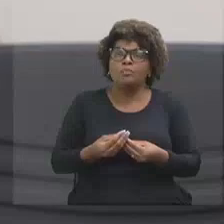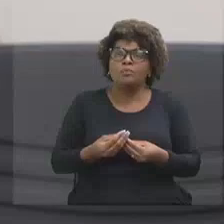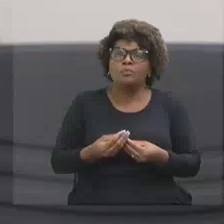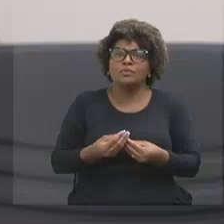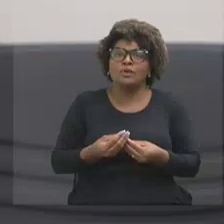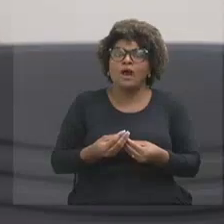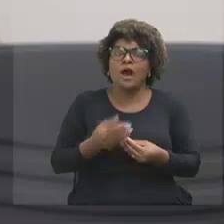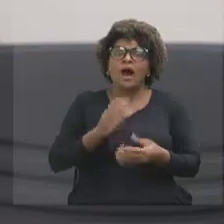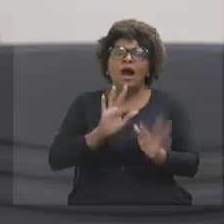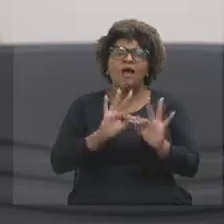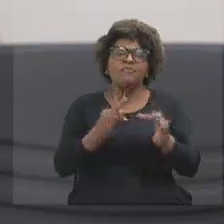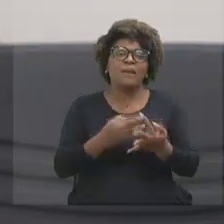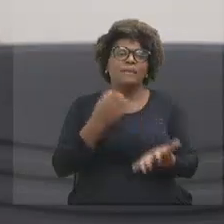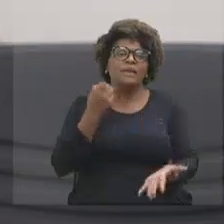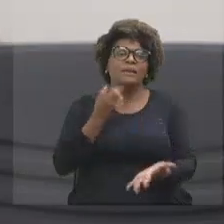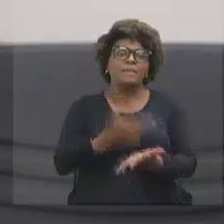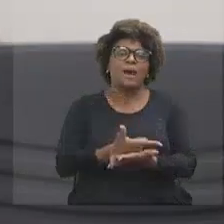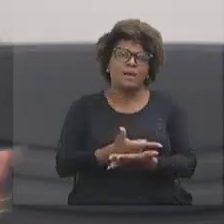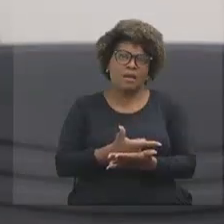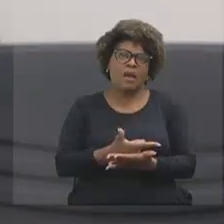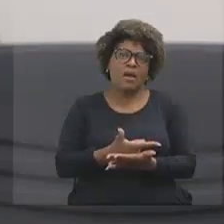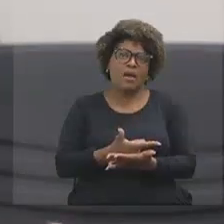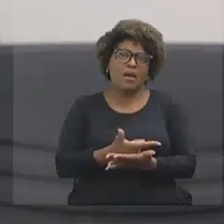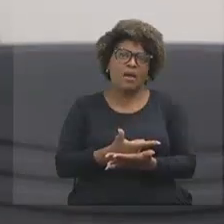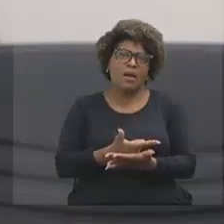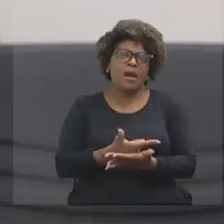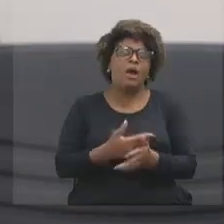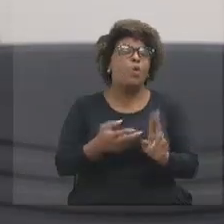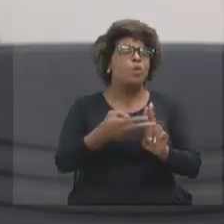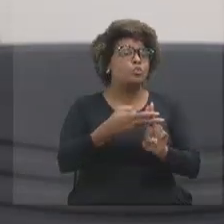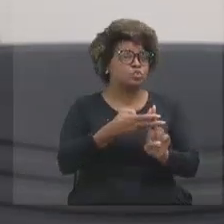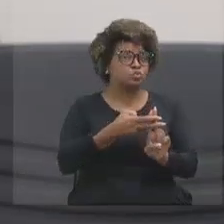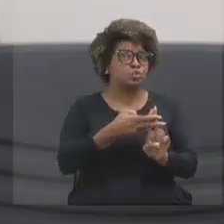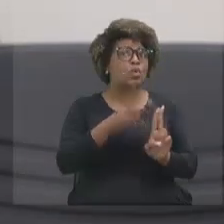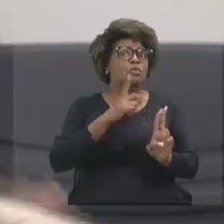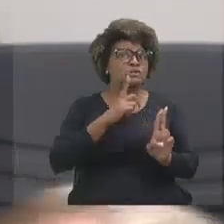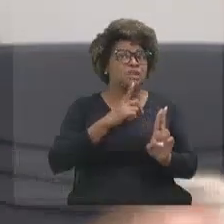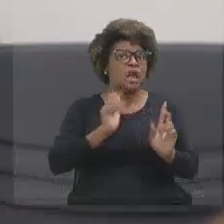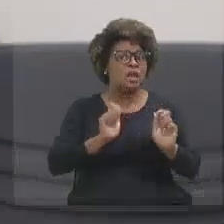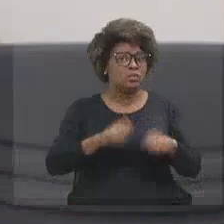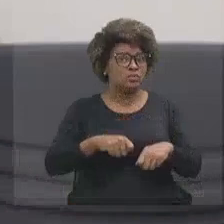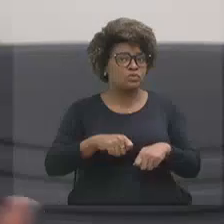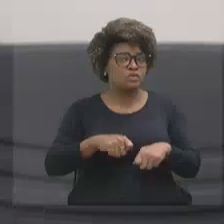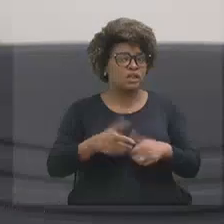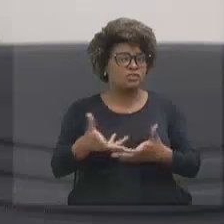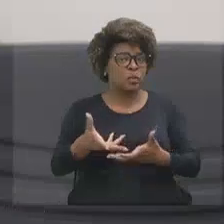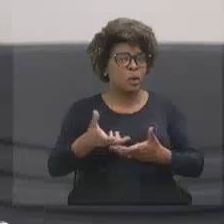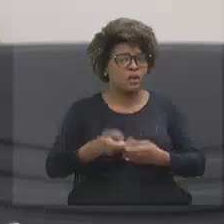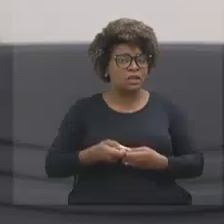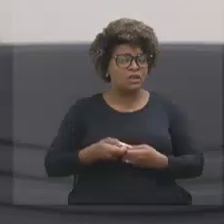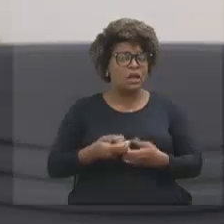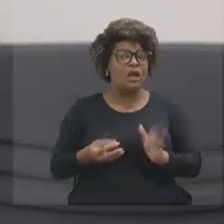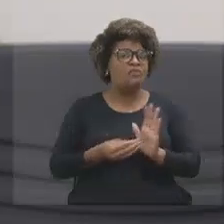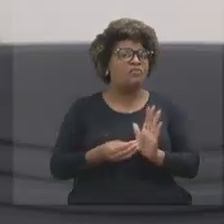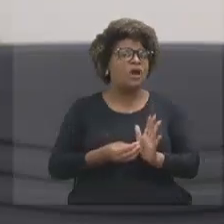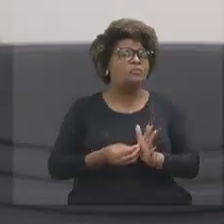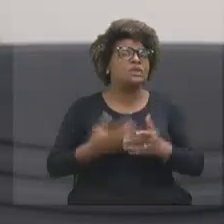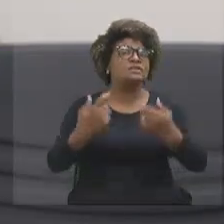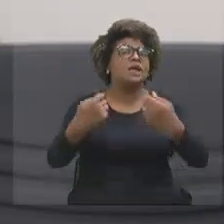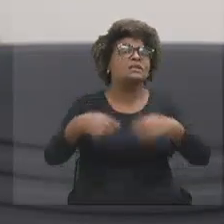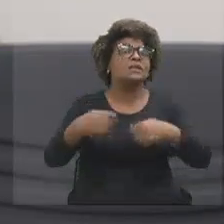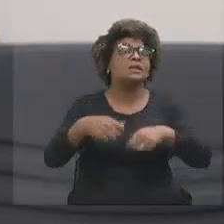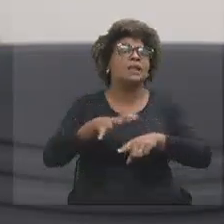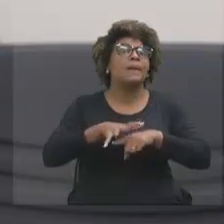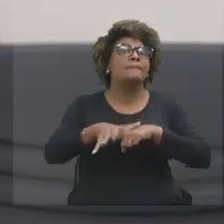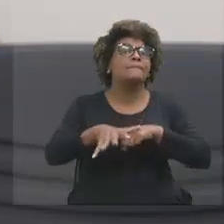com isso então Tem no SUS tem então é possível atender aí fica essa demanda de atender o sistema prisional